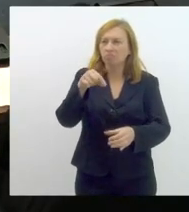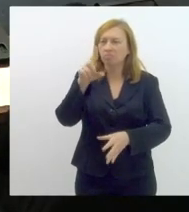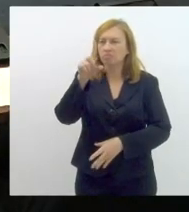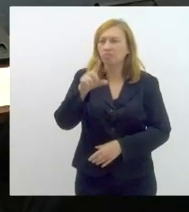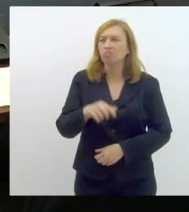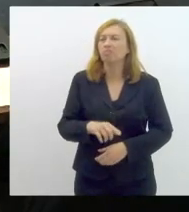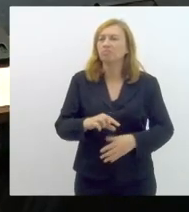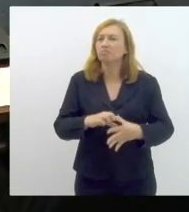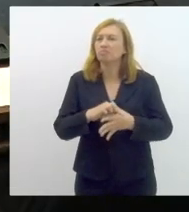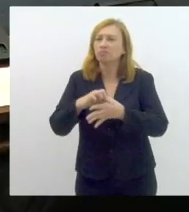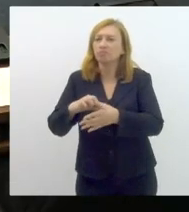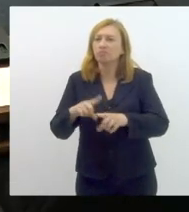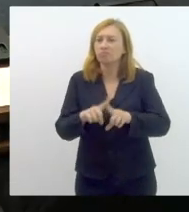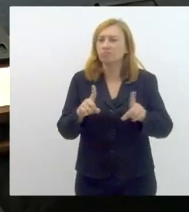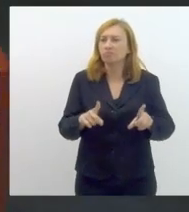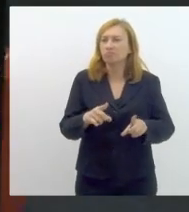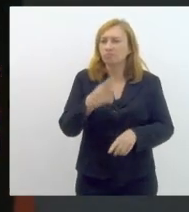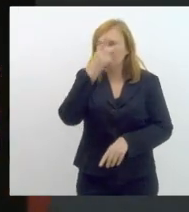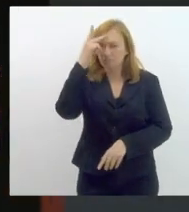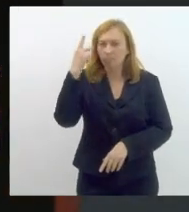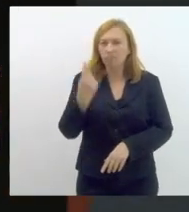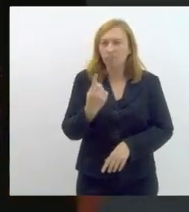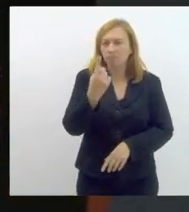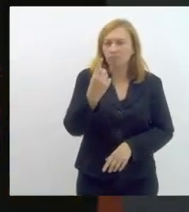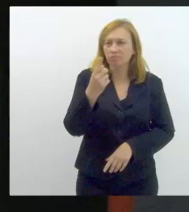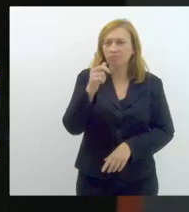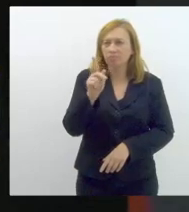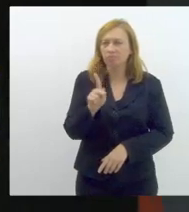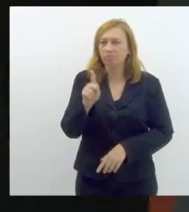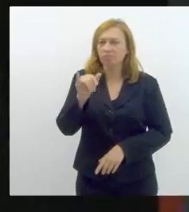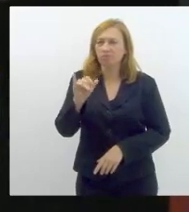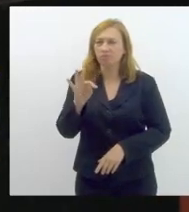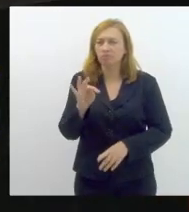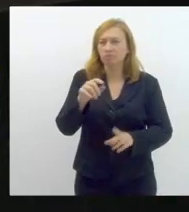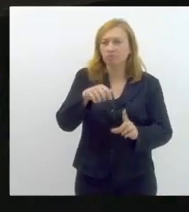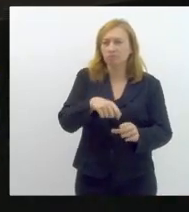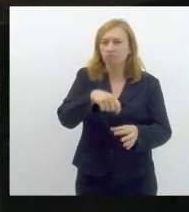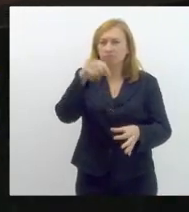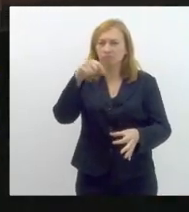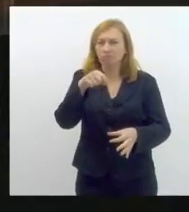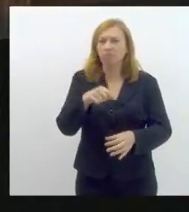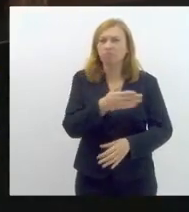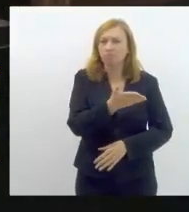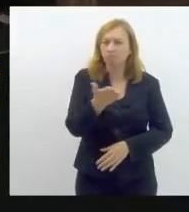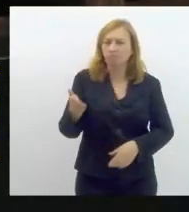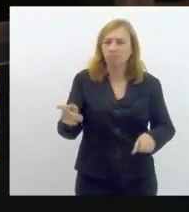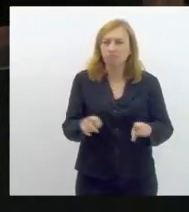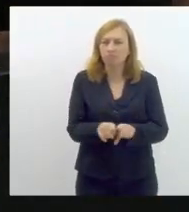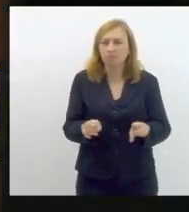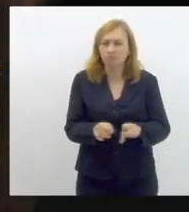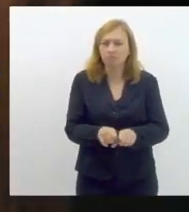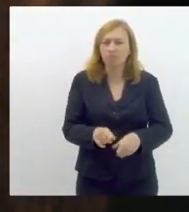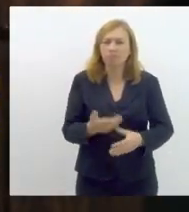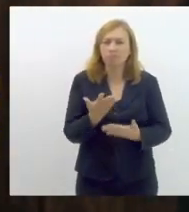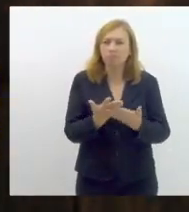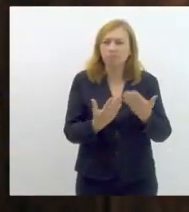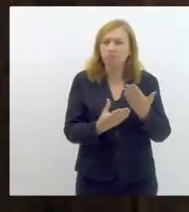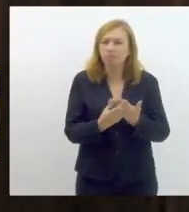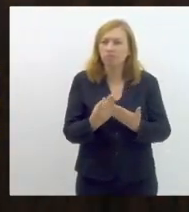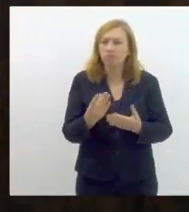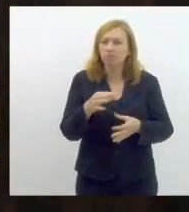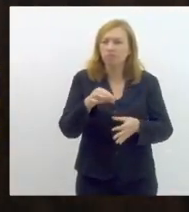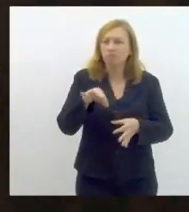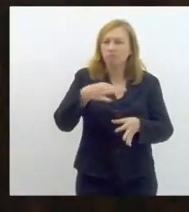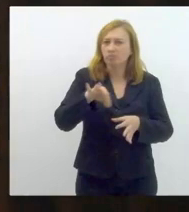alguém vai levar um kit. Só que além do kit, vocês estão aí, na mão de vocês, uma